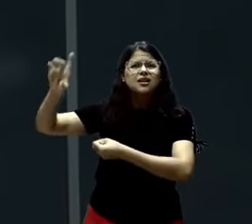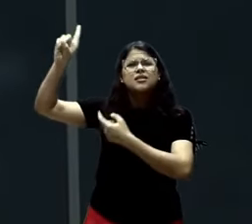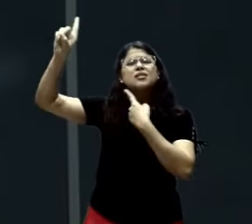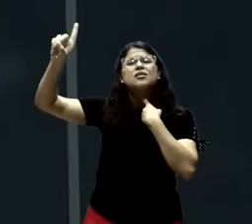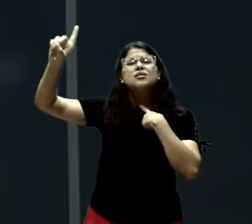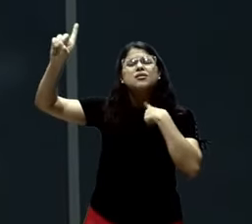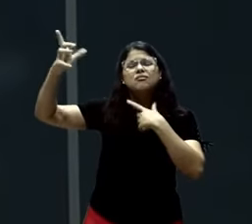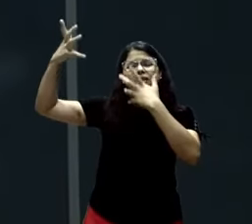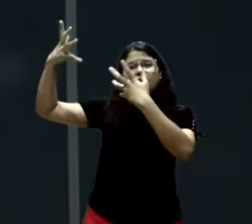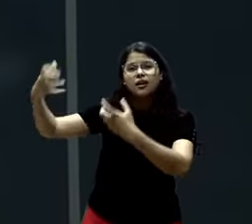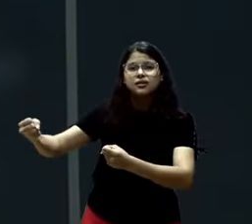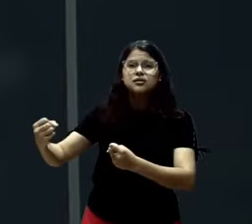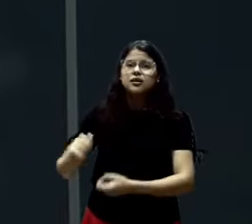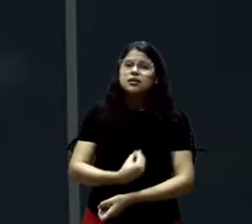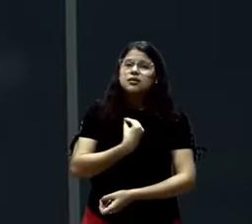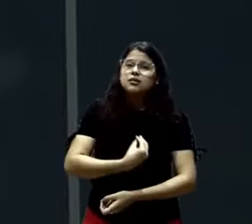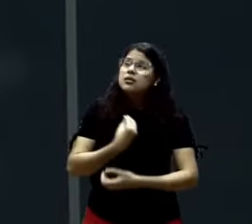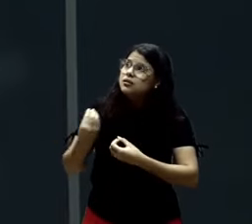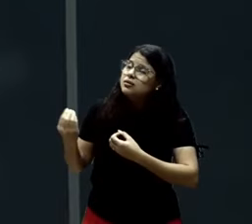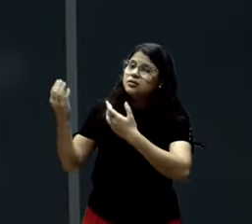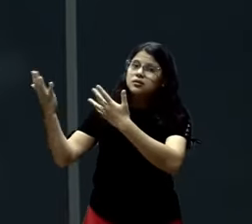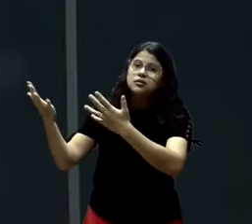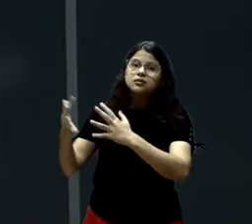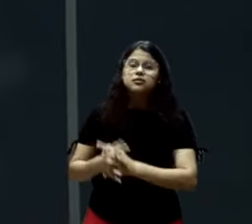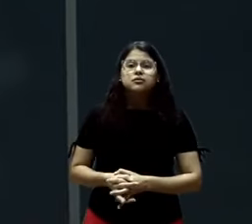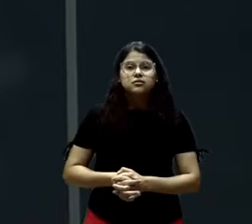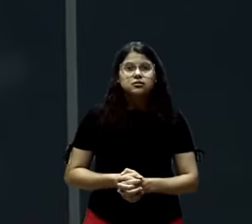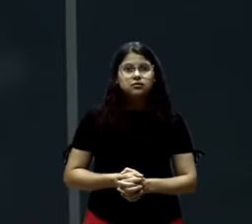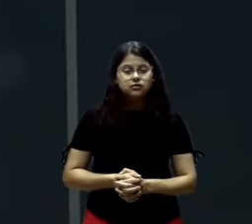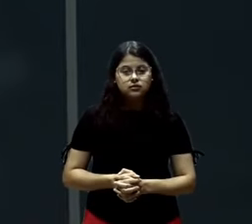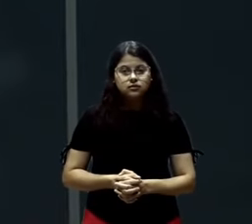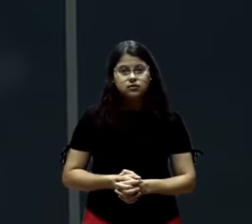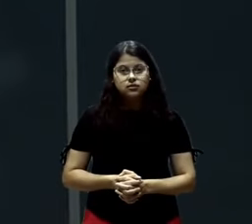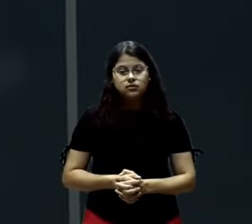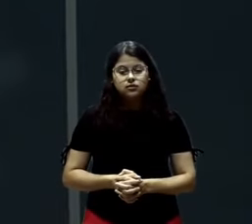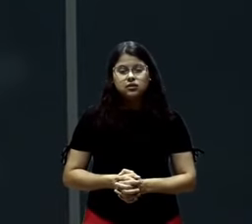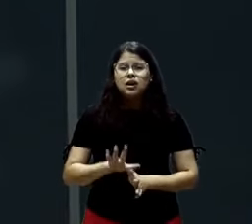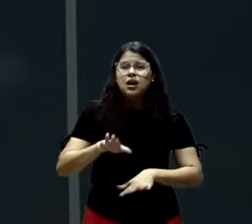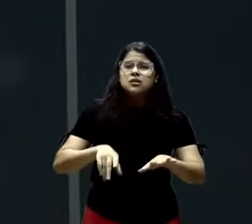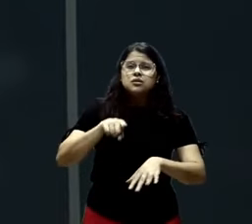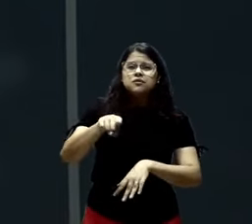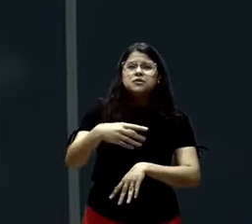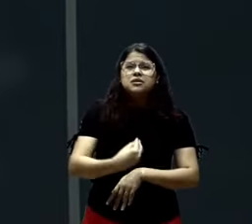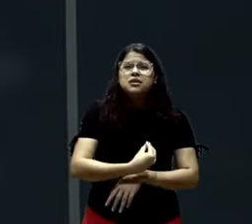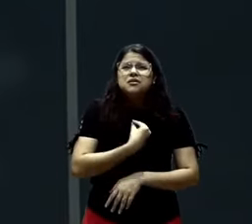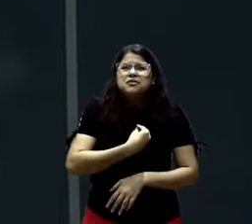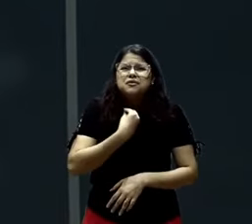Se entregue por total. Está passando tempo. Nada está acontecendo e o motivo é